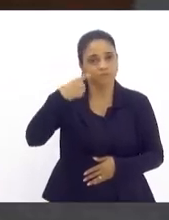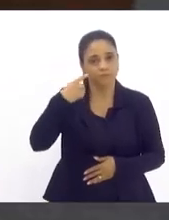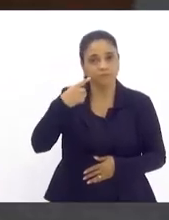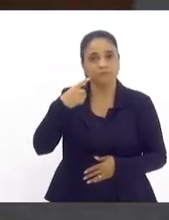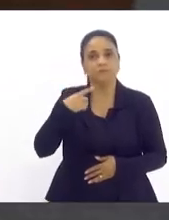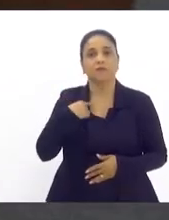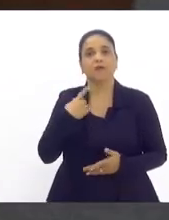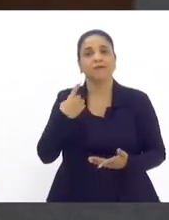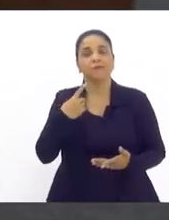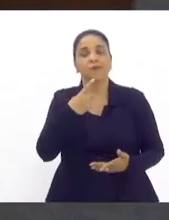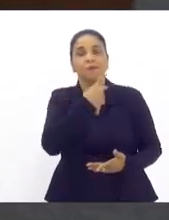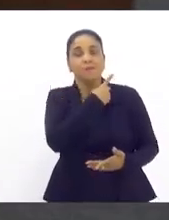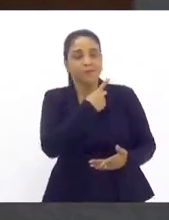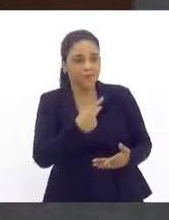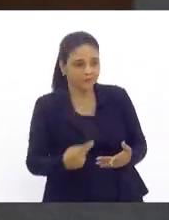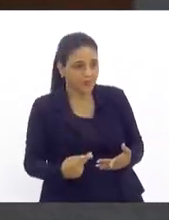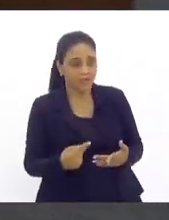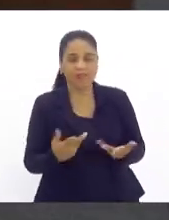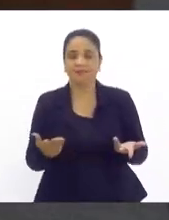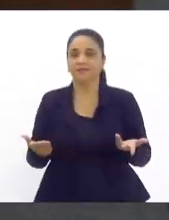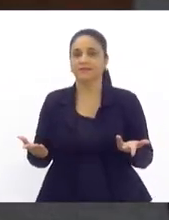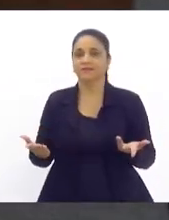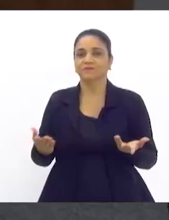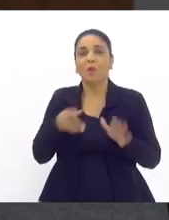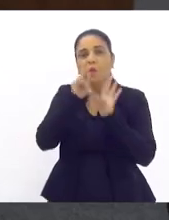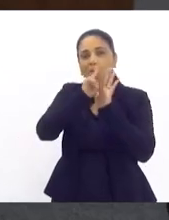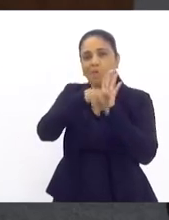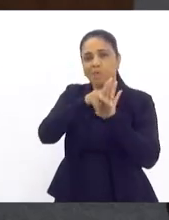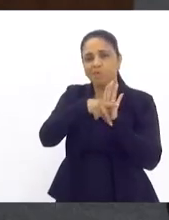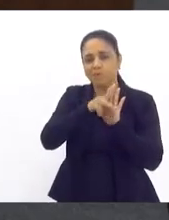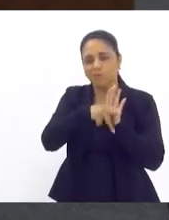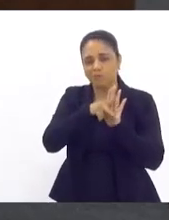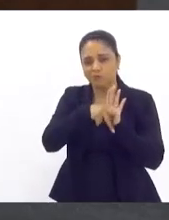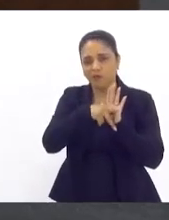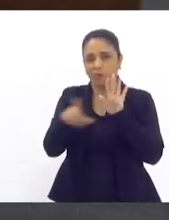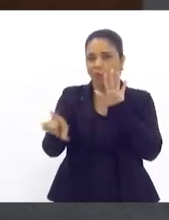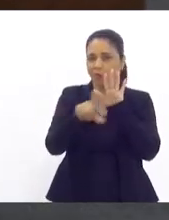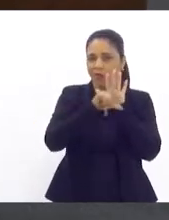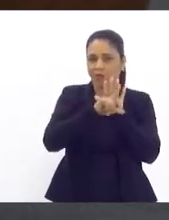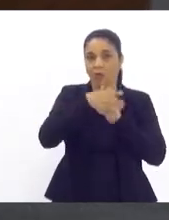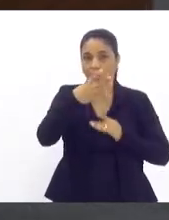Senhora Presidenta, trata-se do projeto de lei